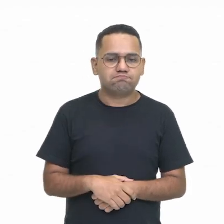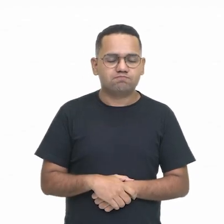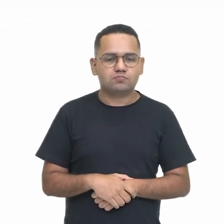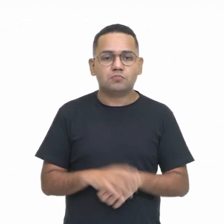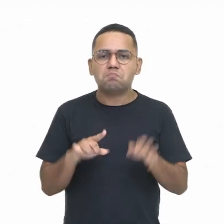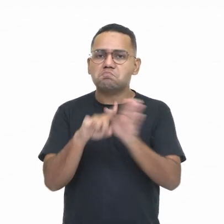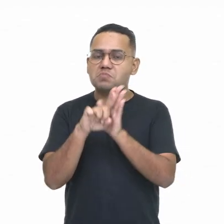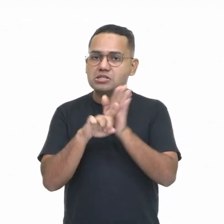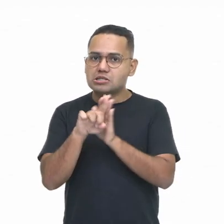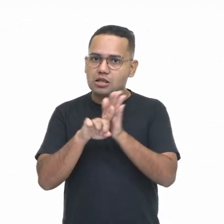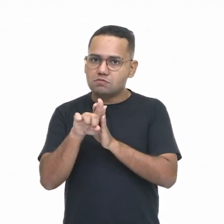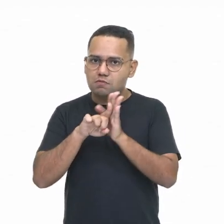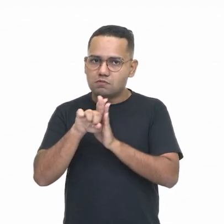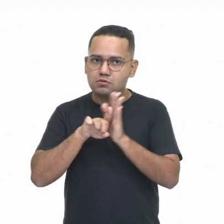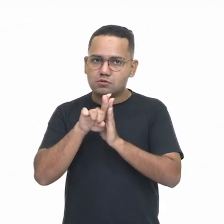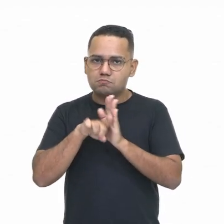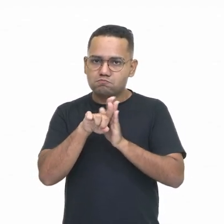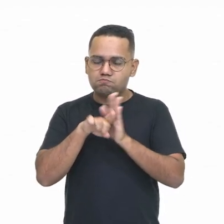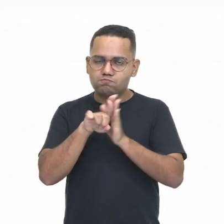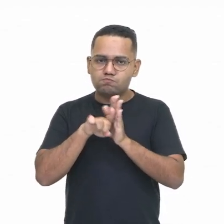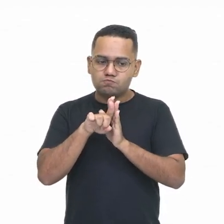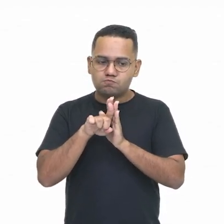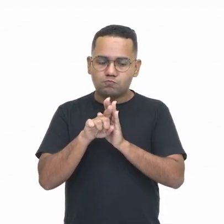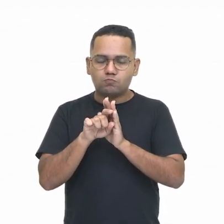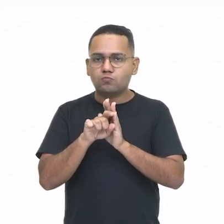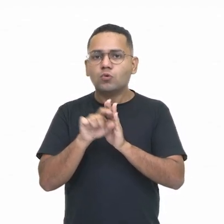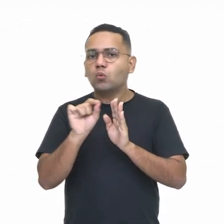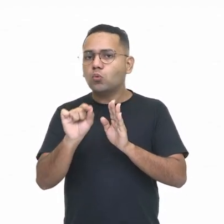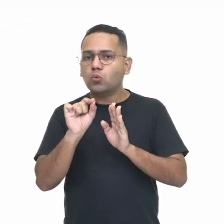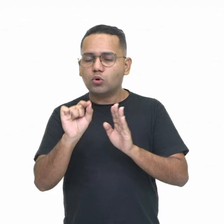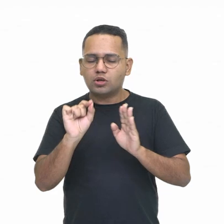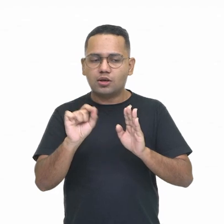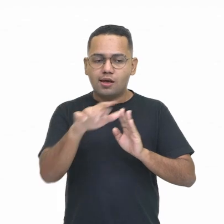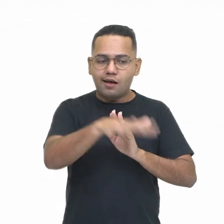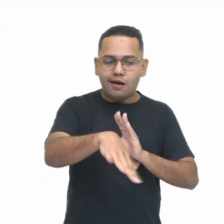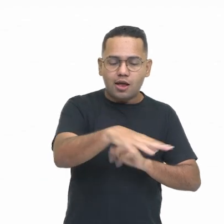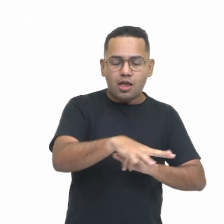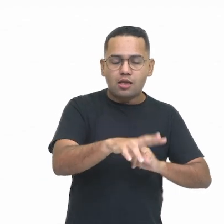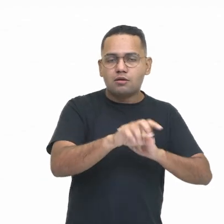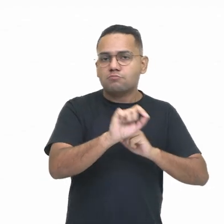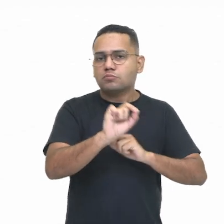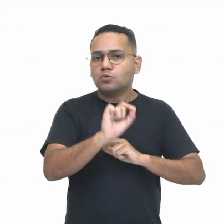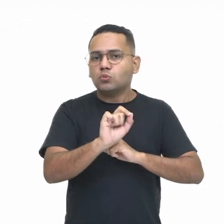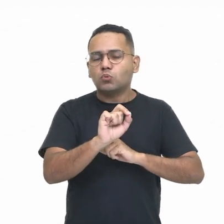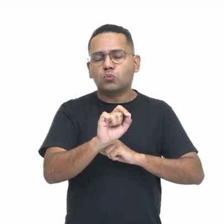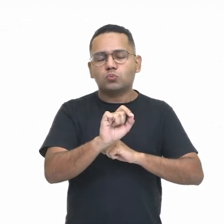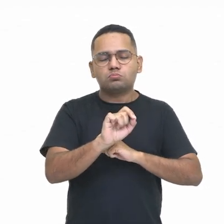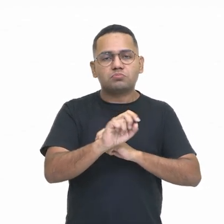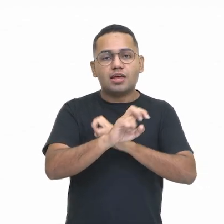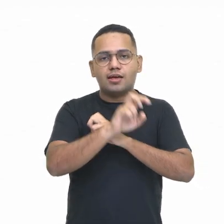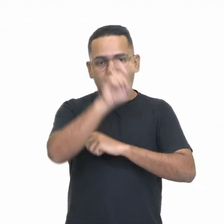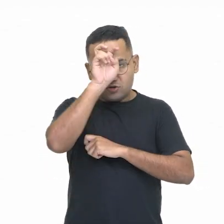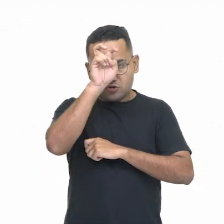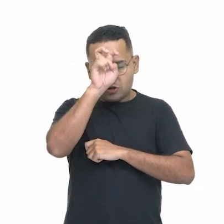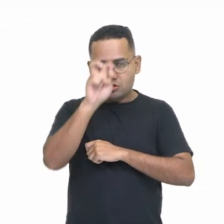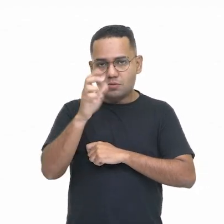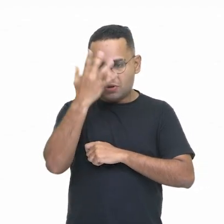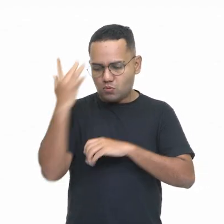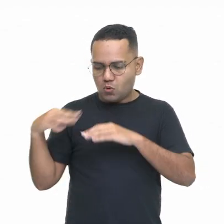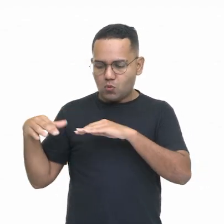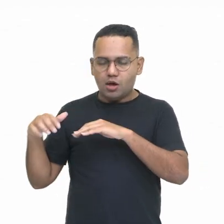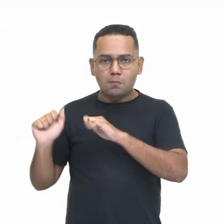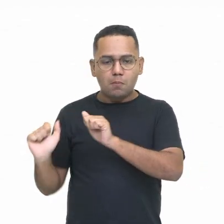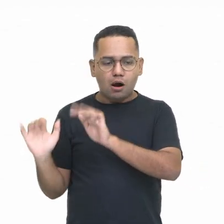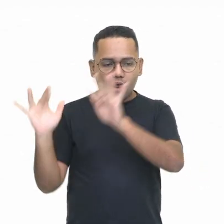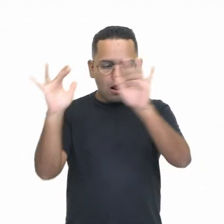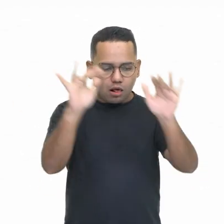incursões diante e escavações ali na região do Egito, ainda são encontradas múmias muito